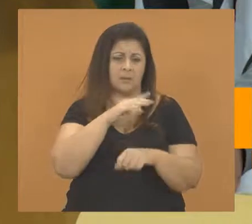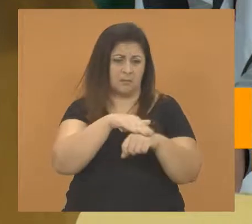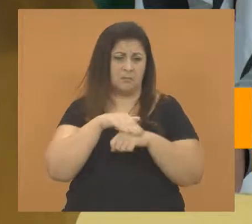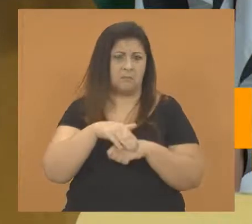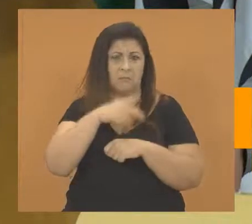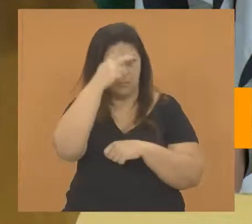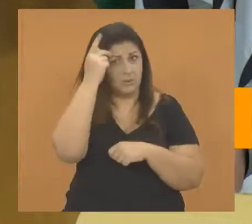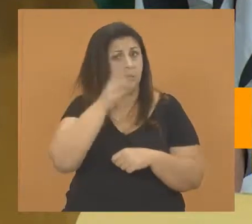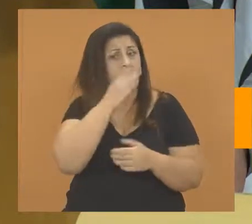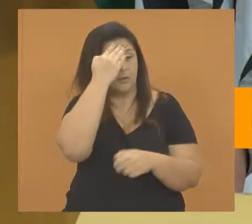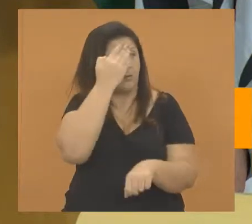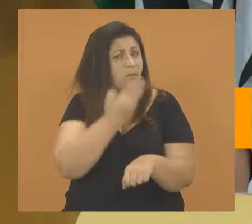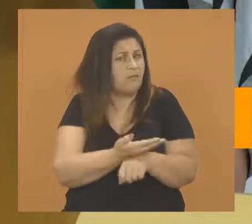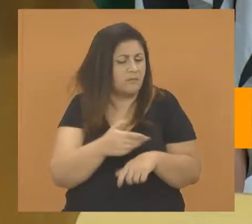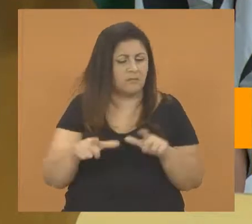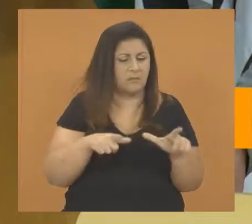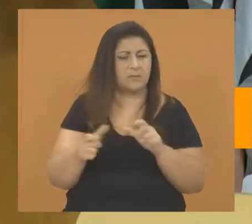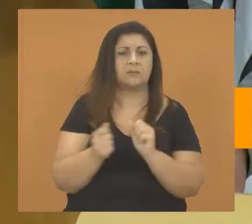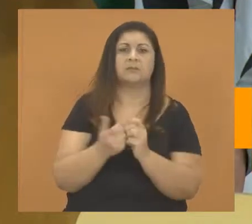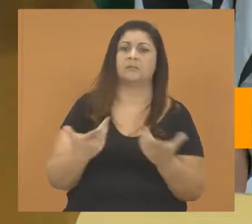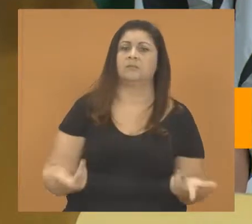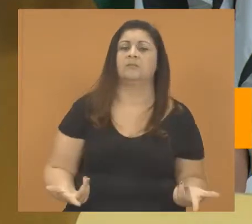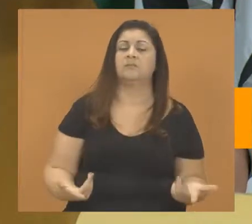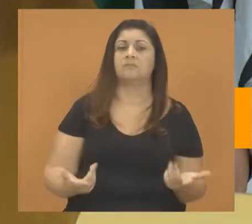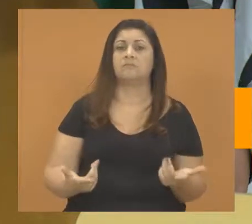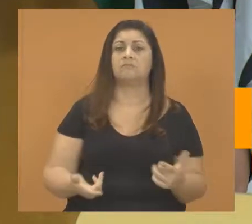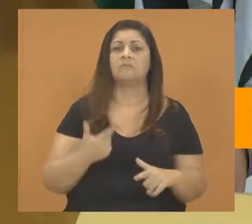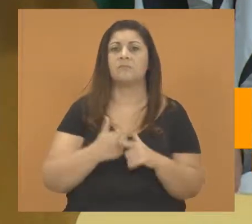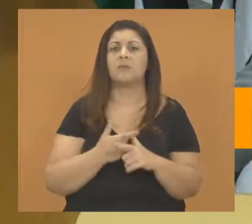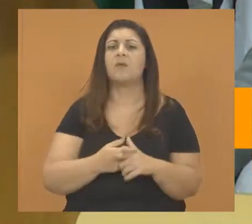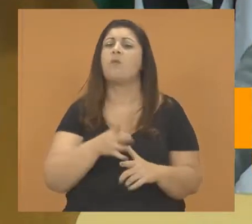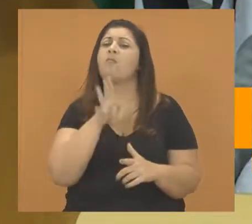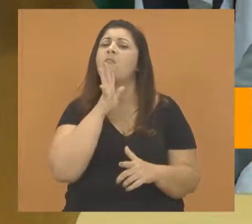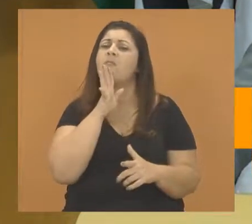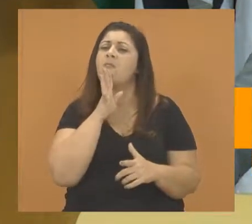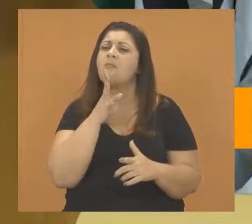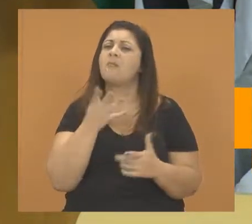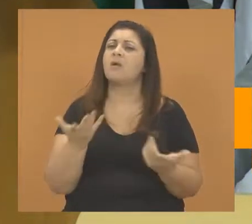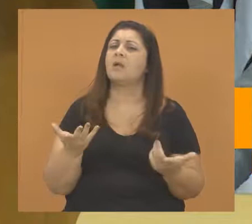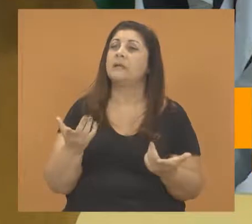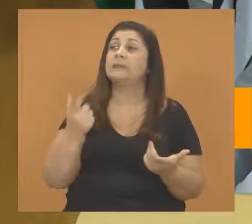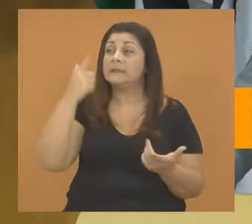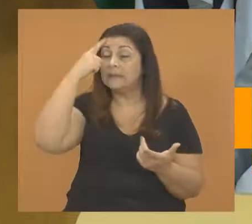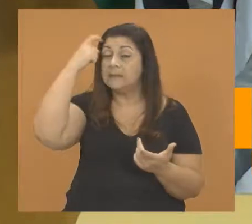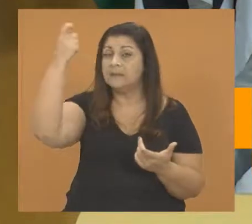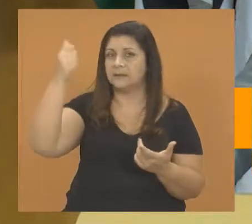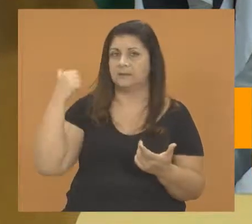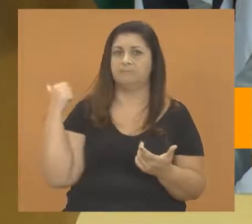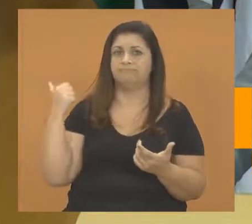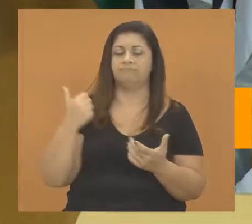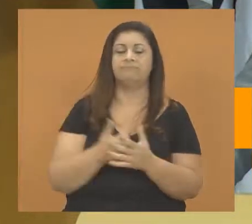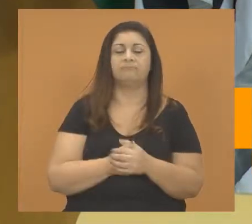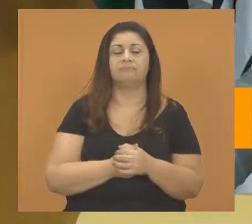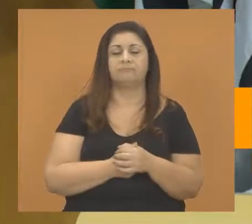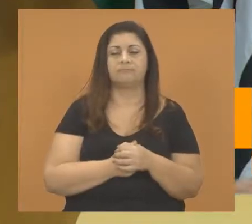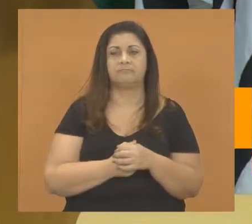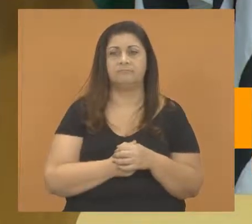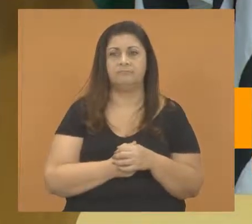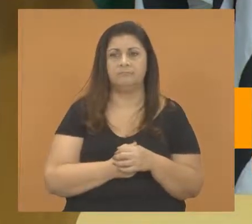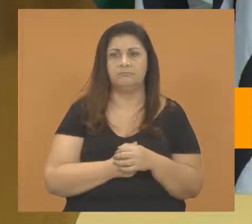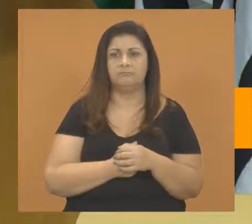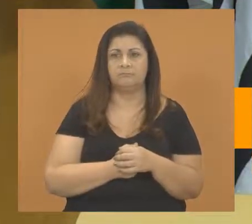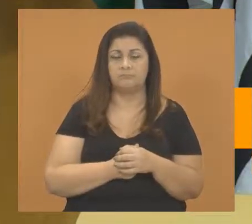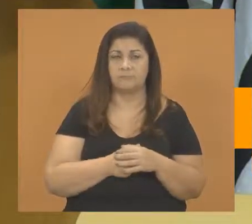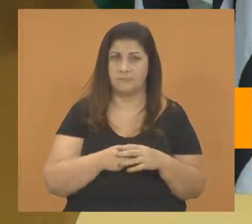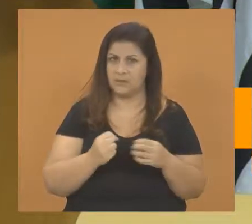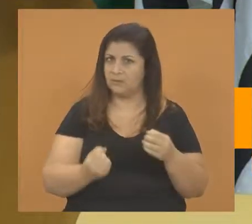da minha confiança pessoas que conhecem o projeto e que vão ajudar a executá lo quando eu